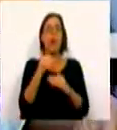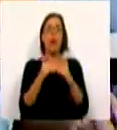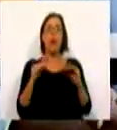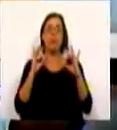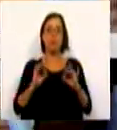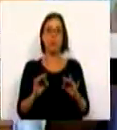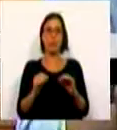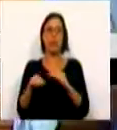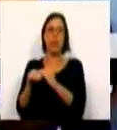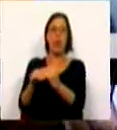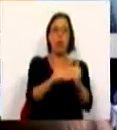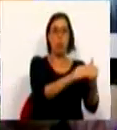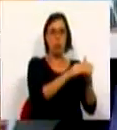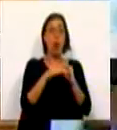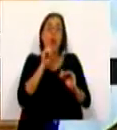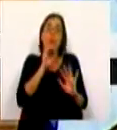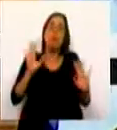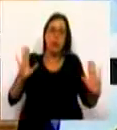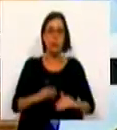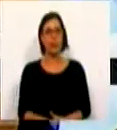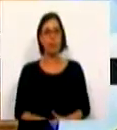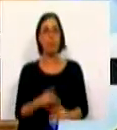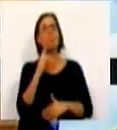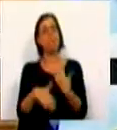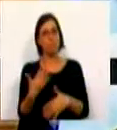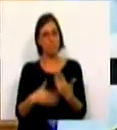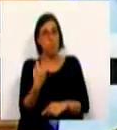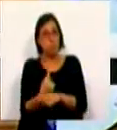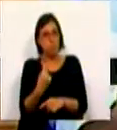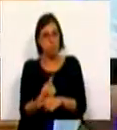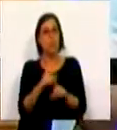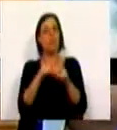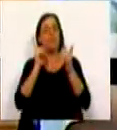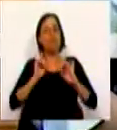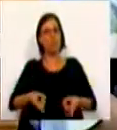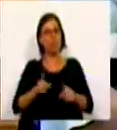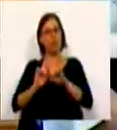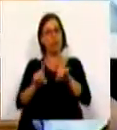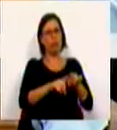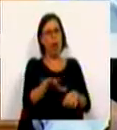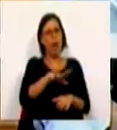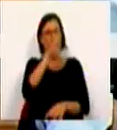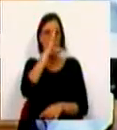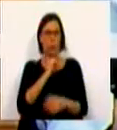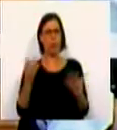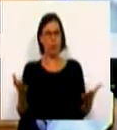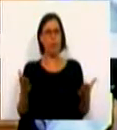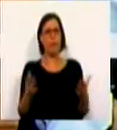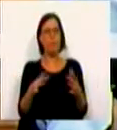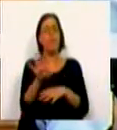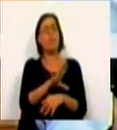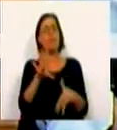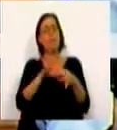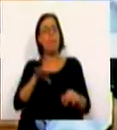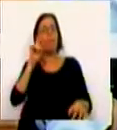nível de uniformização possível. Continuaremos também a implementar nas várias áreas governamentais